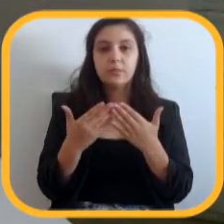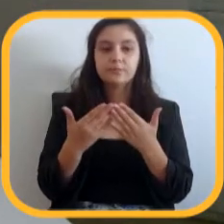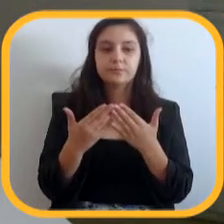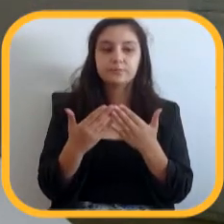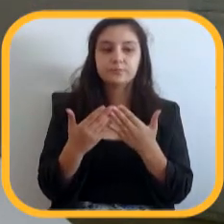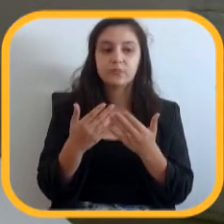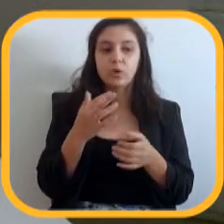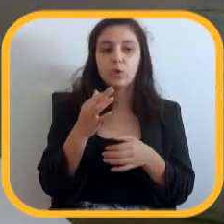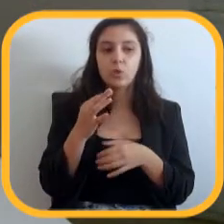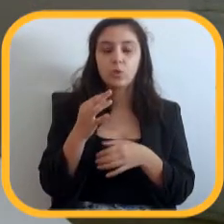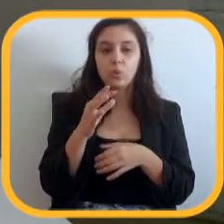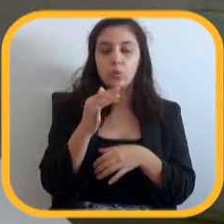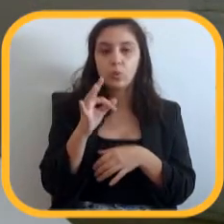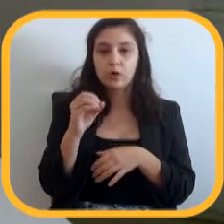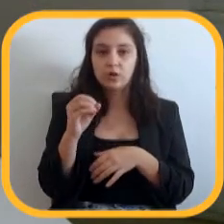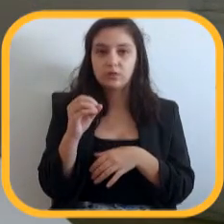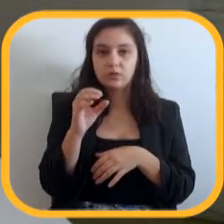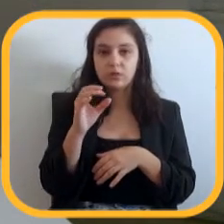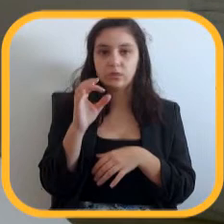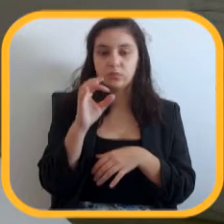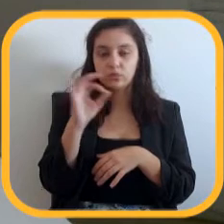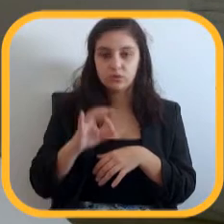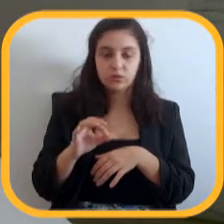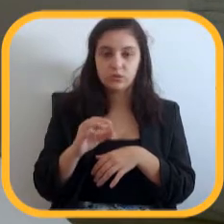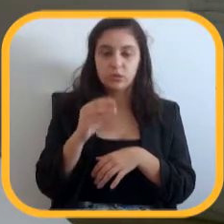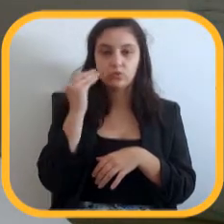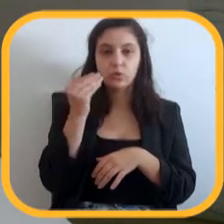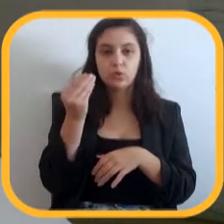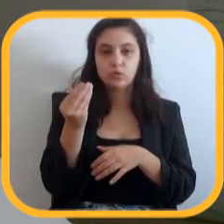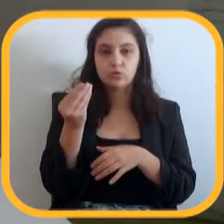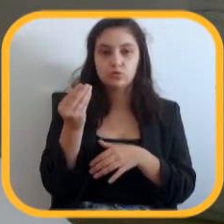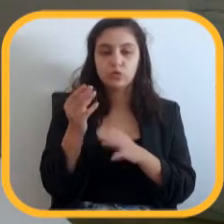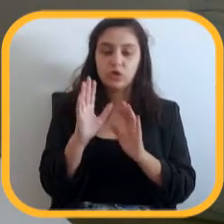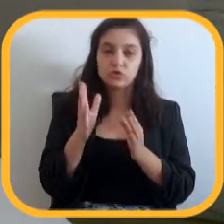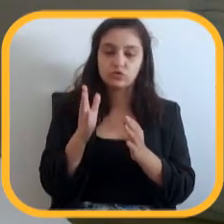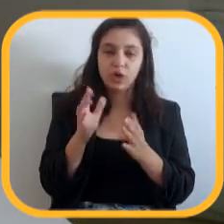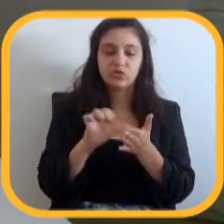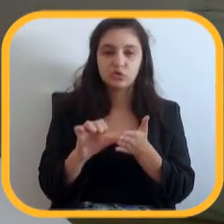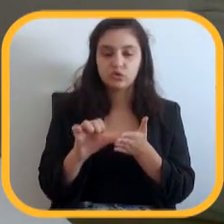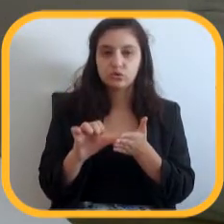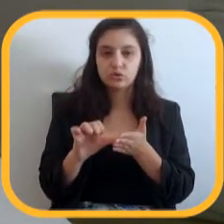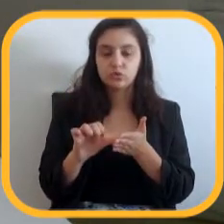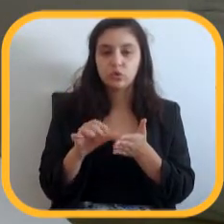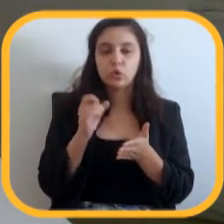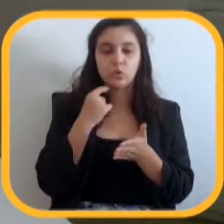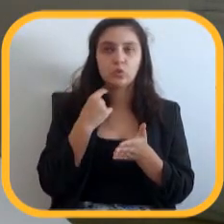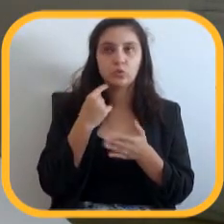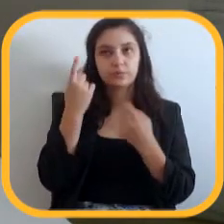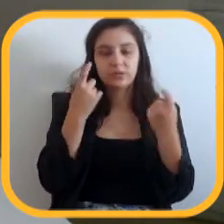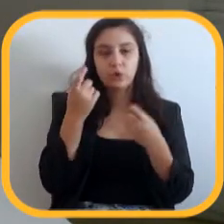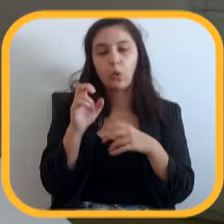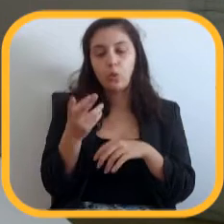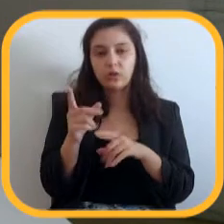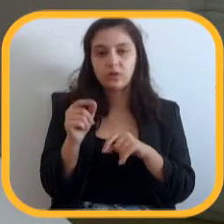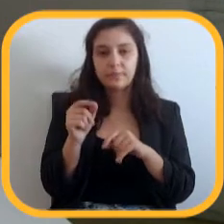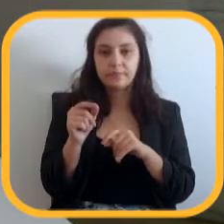quase 50% dos alunos já ponderou congelar a matrícula ou desistir do curso. A mesma associação revela